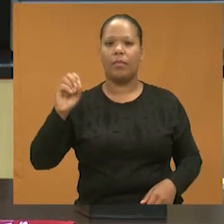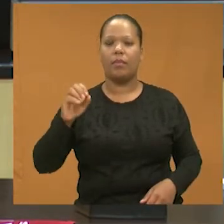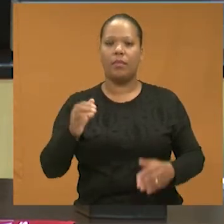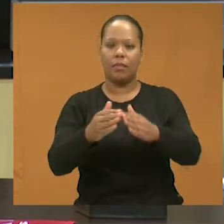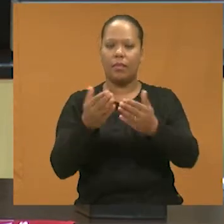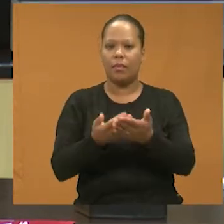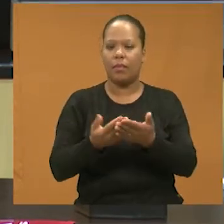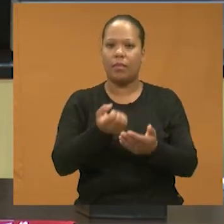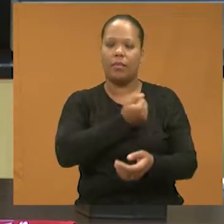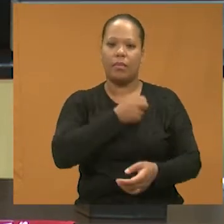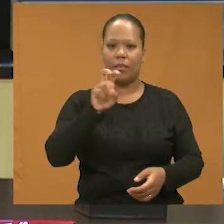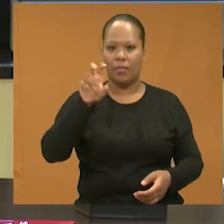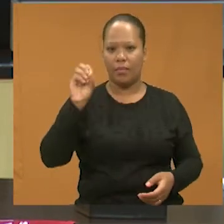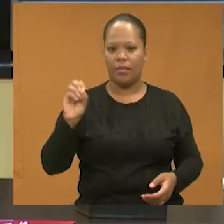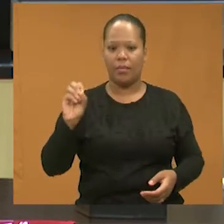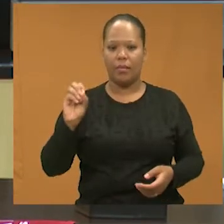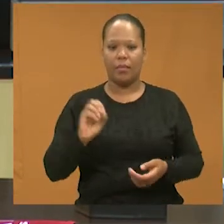50.